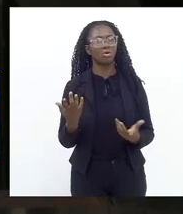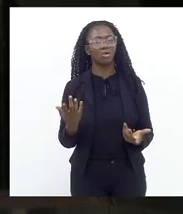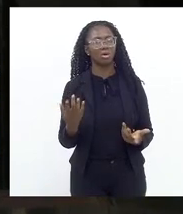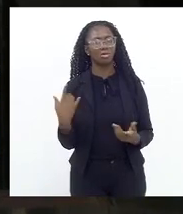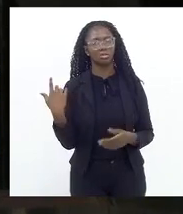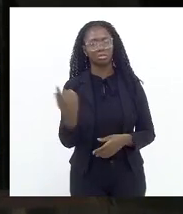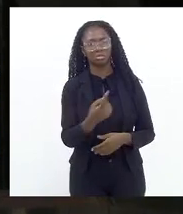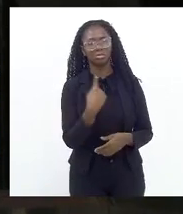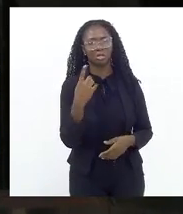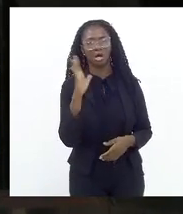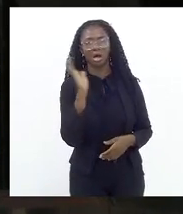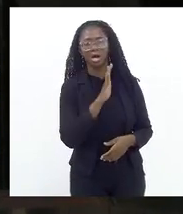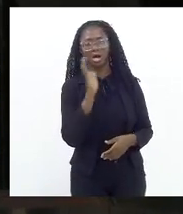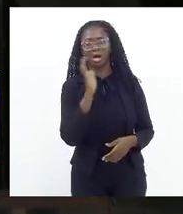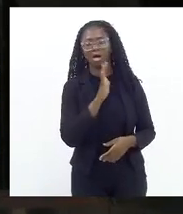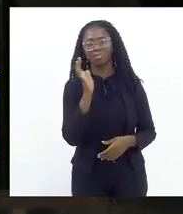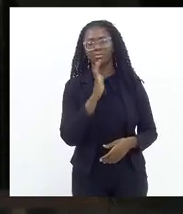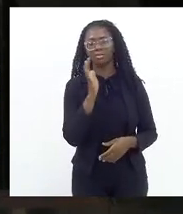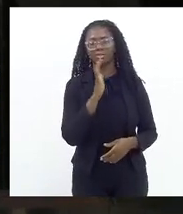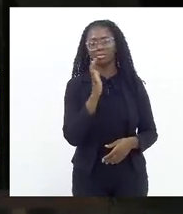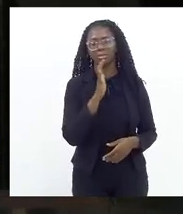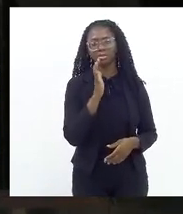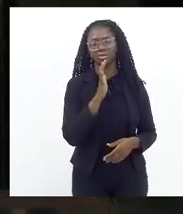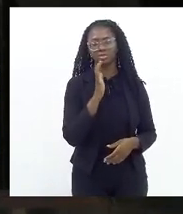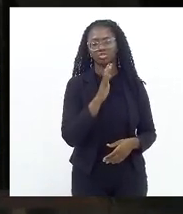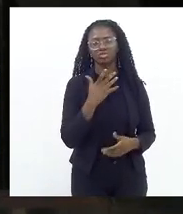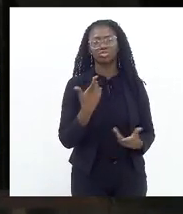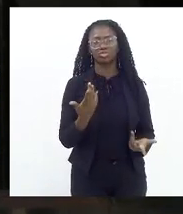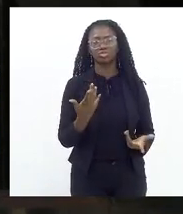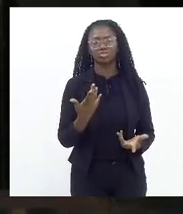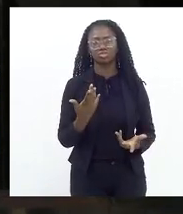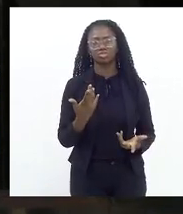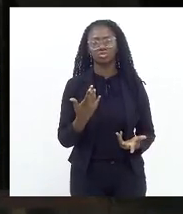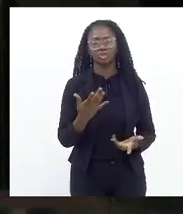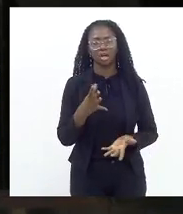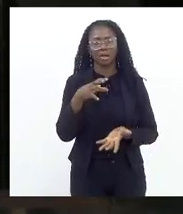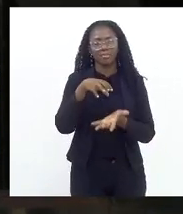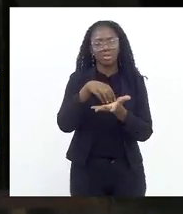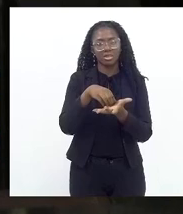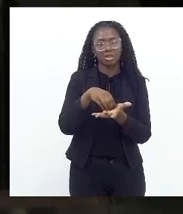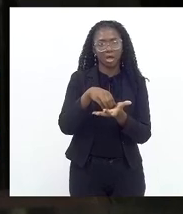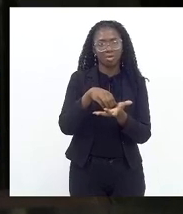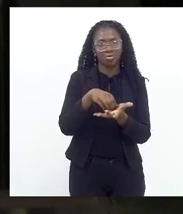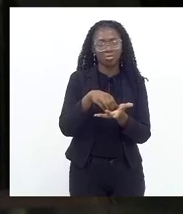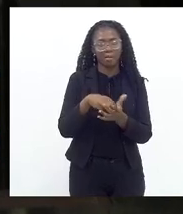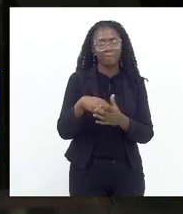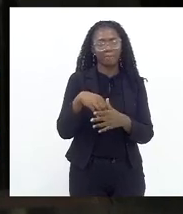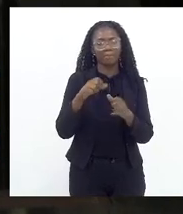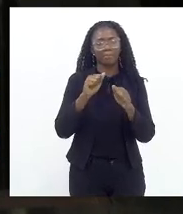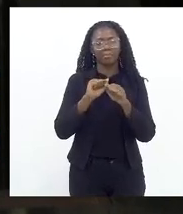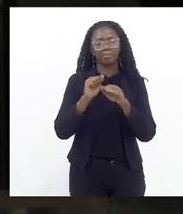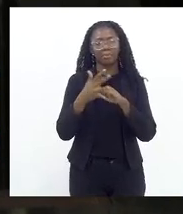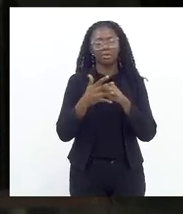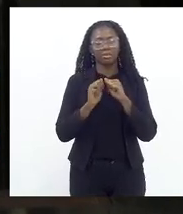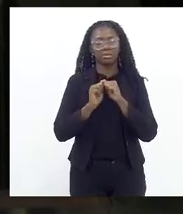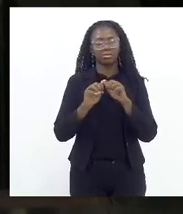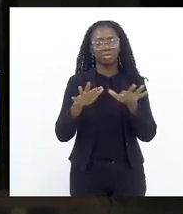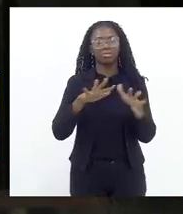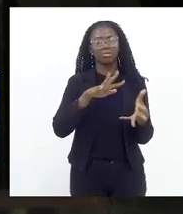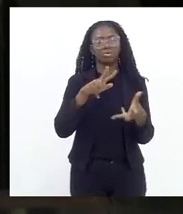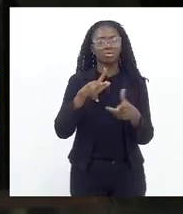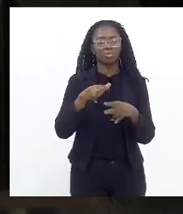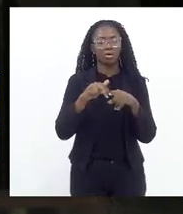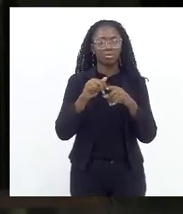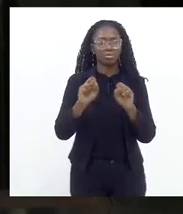nos tornado rapidamente o epicentro, a capital da pandemia no mundo, por exemplo, porque podíamos